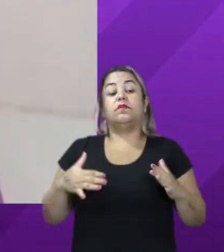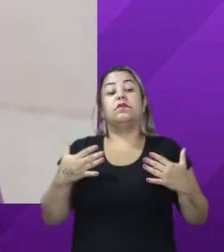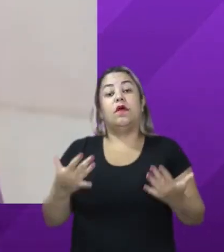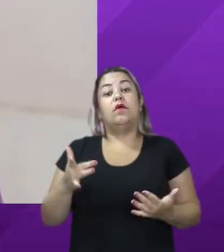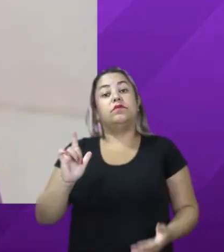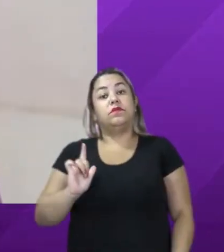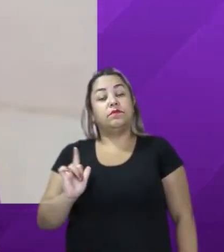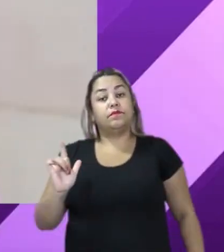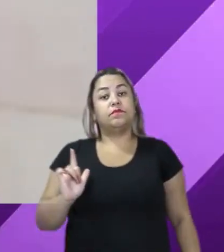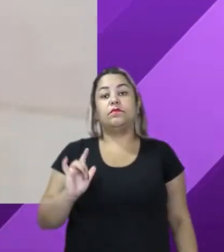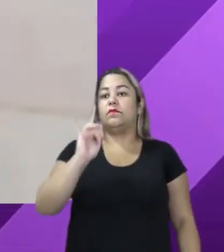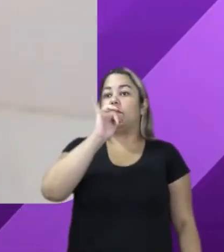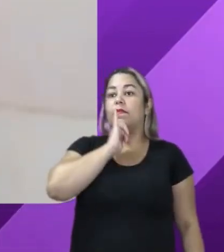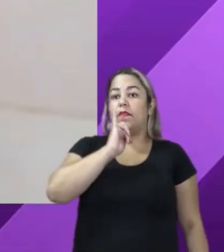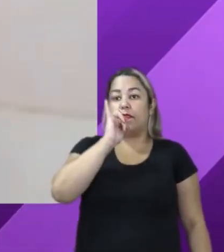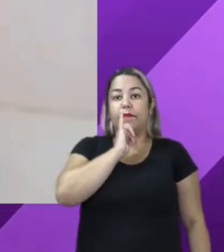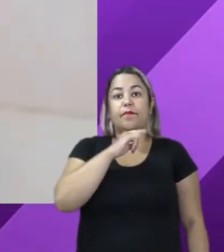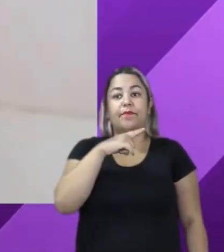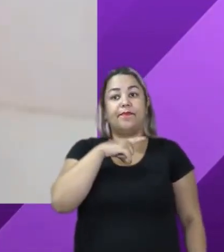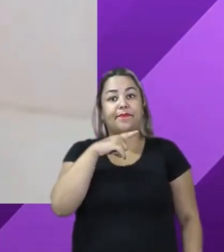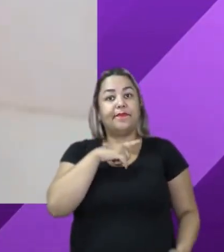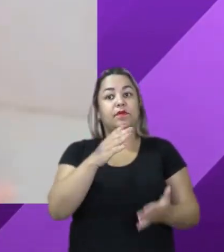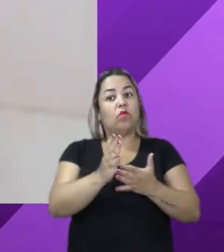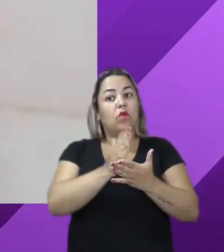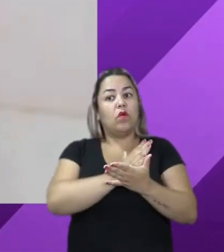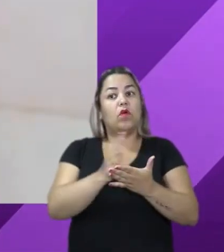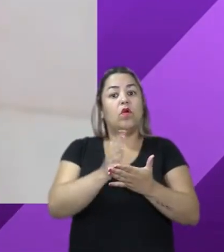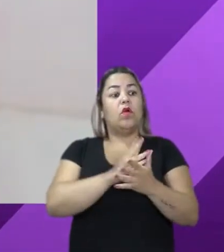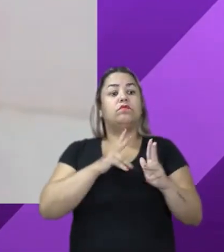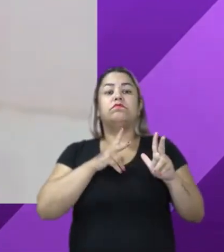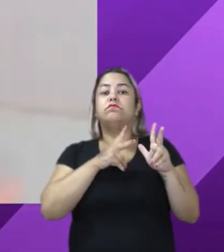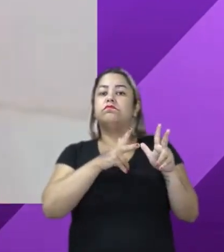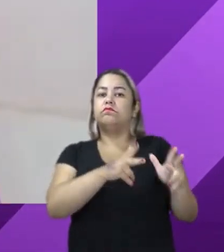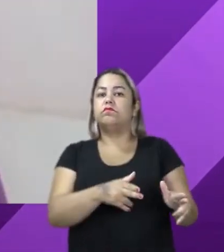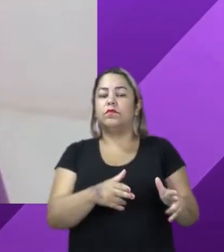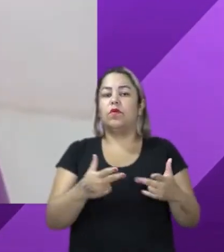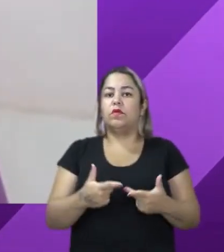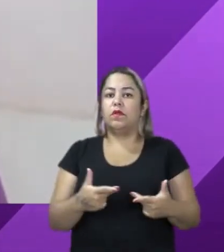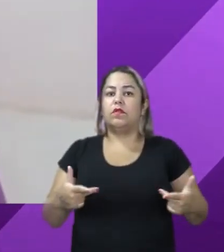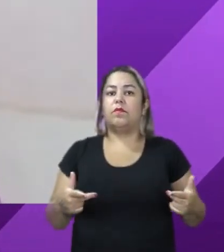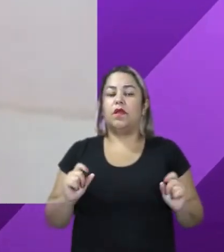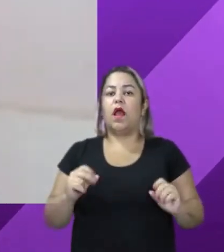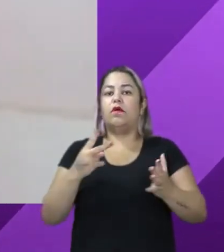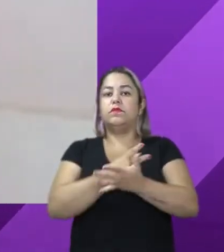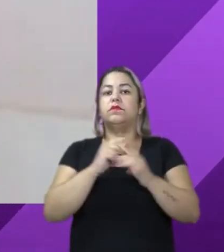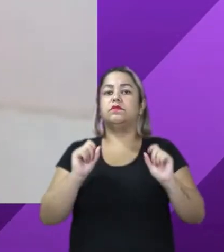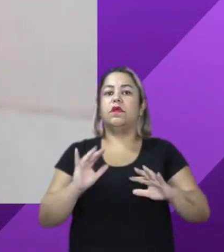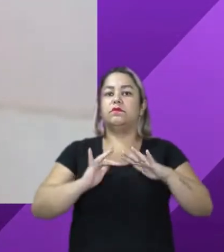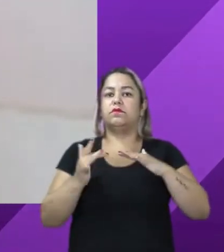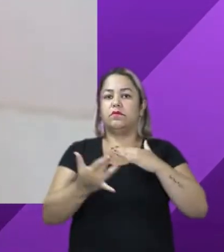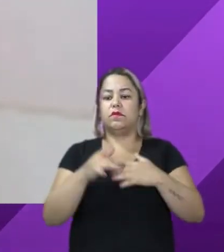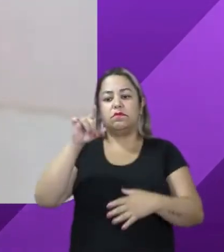tem alguns exemplos aqui, eu trouxe alguns exemplos de que tipo de coisas que acontecem nas redes